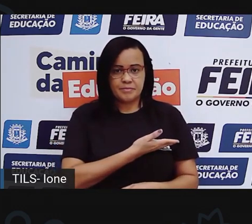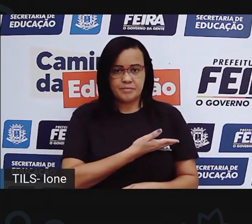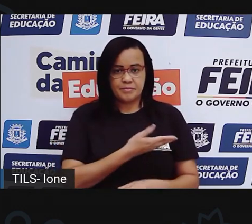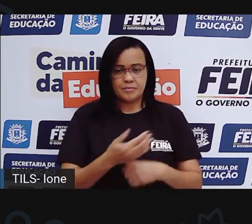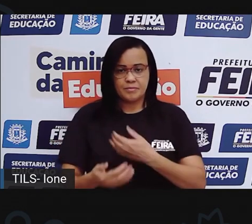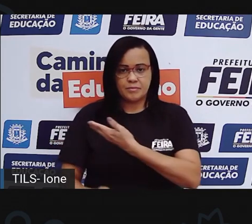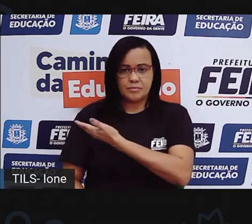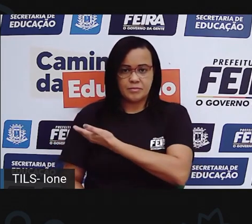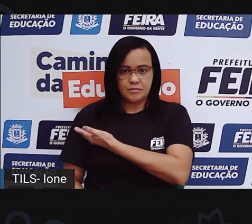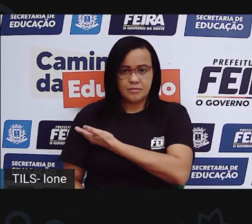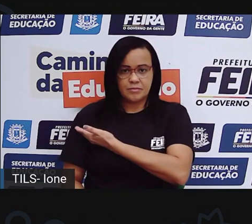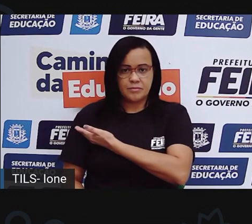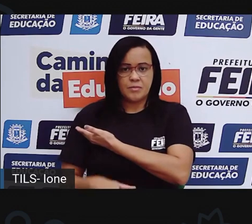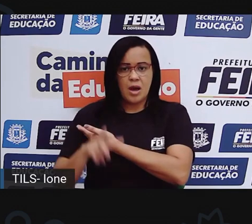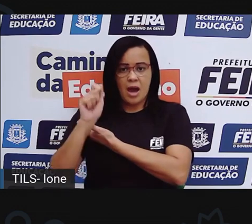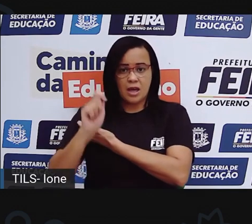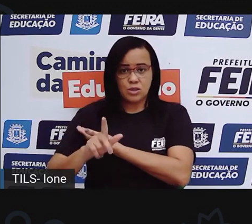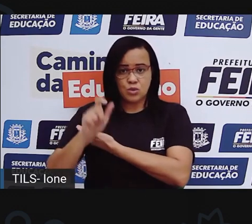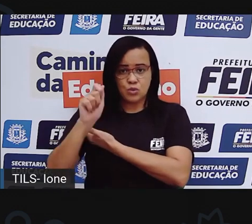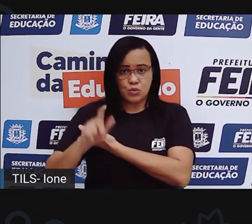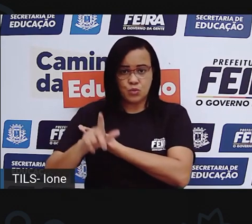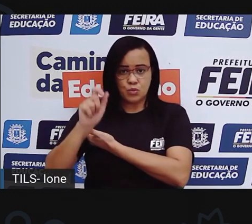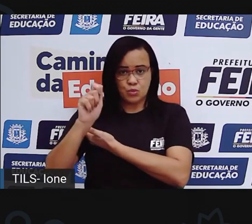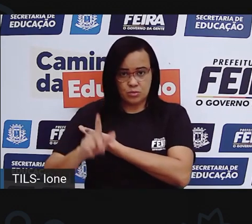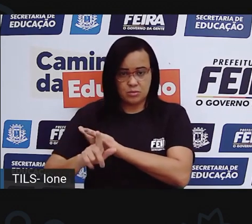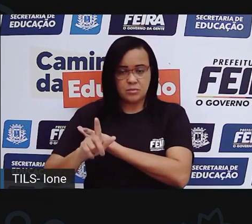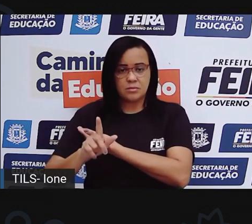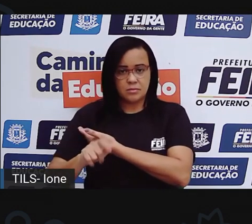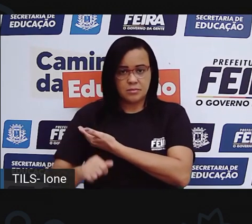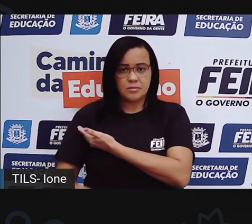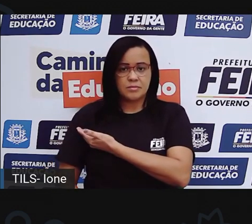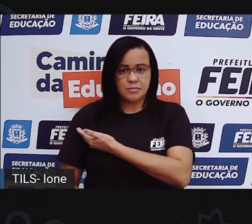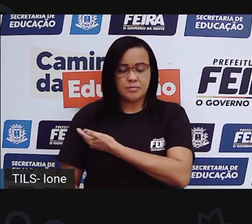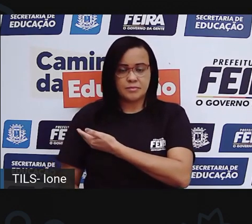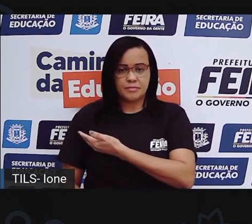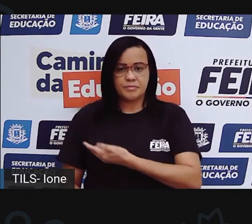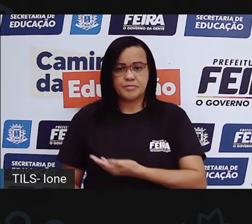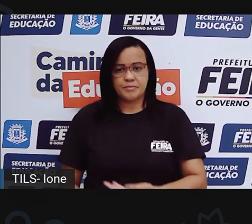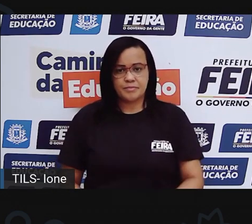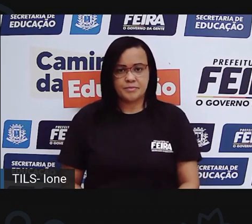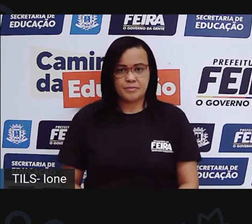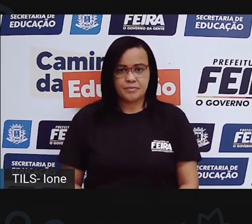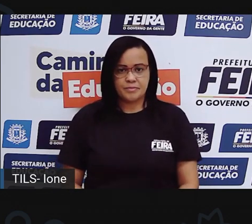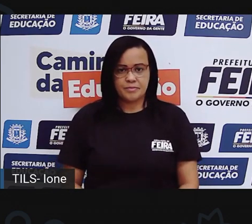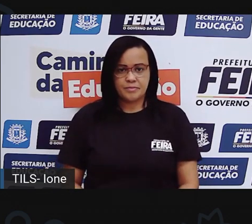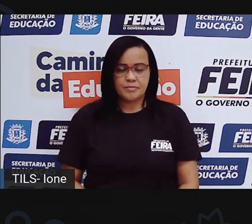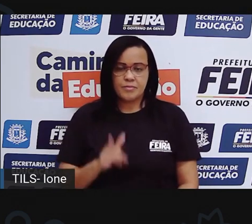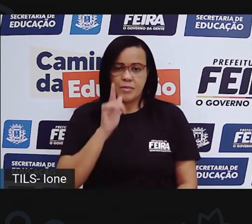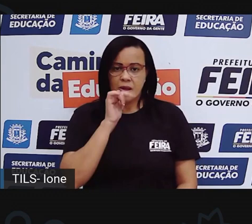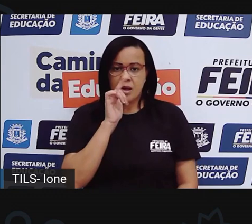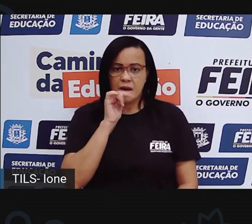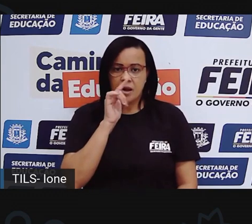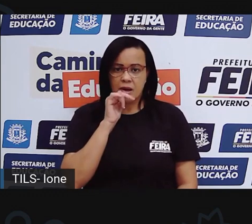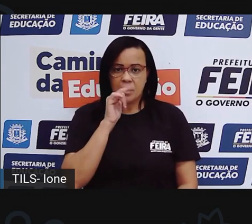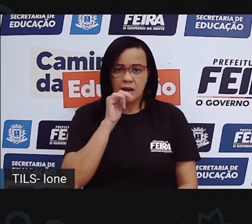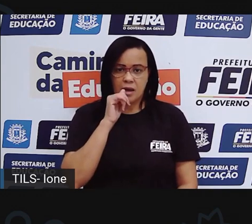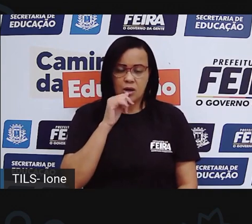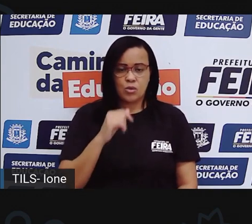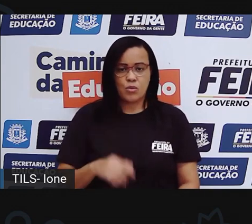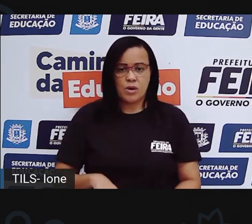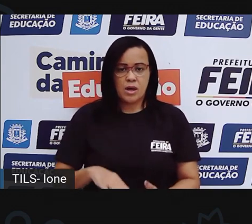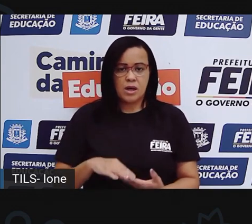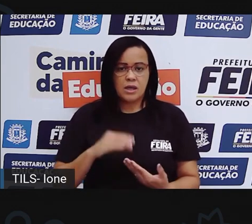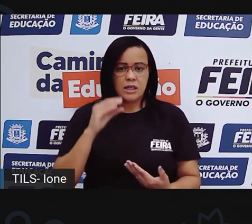glitter azul, tá bom? A gente vai colocar no nosso pote. Então a água aqui da Pro tá morna, tá bom?